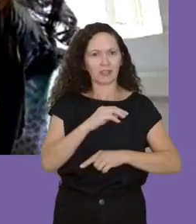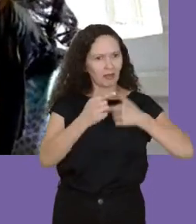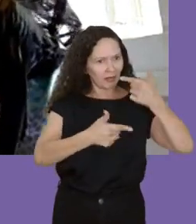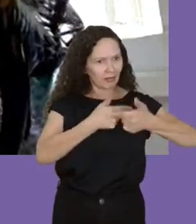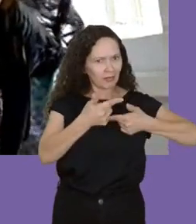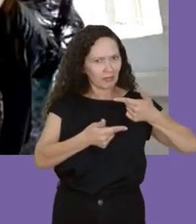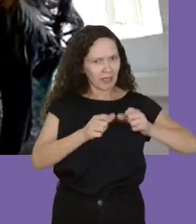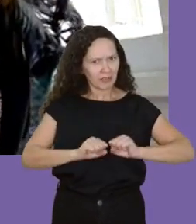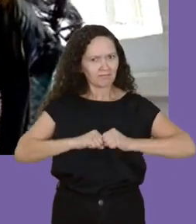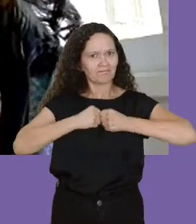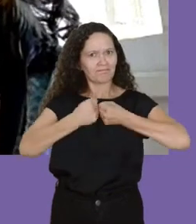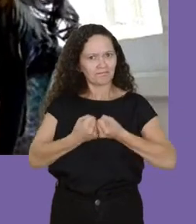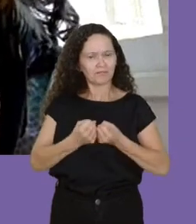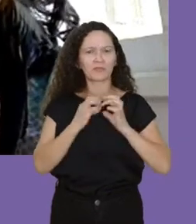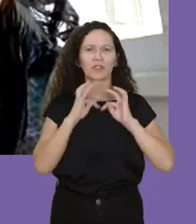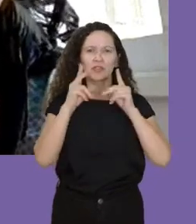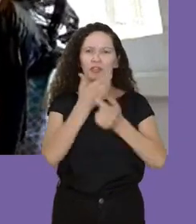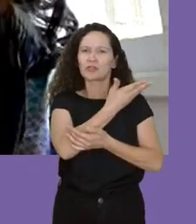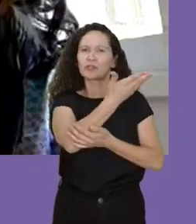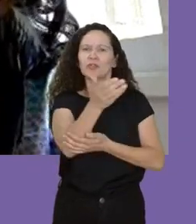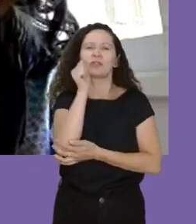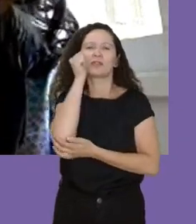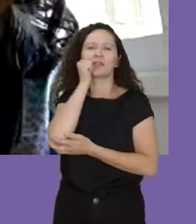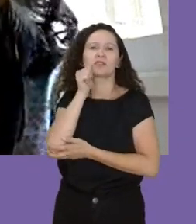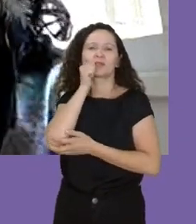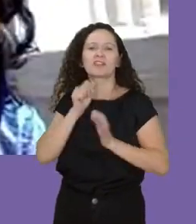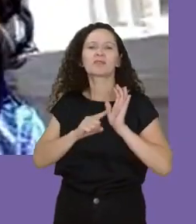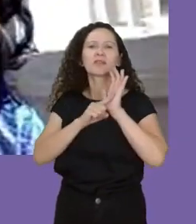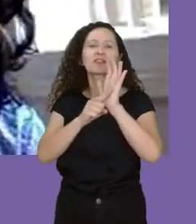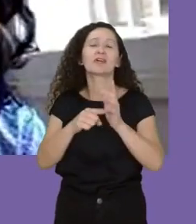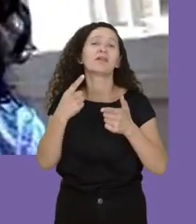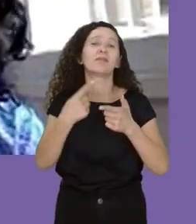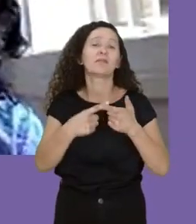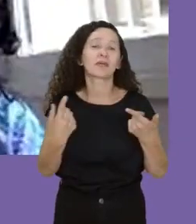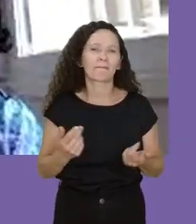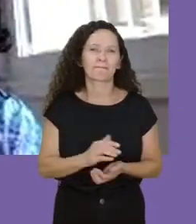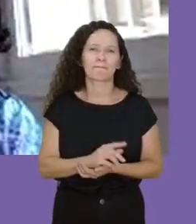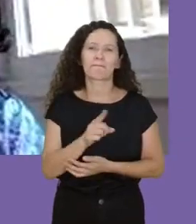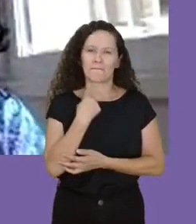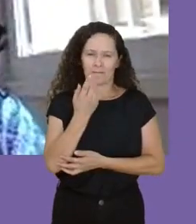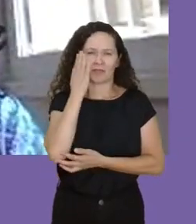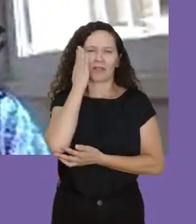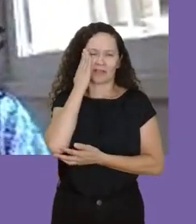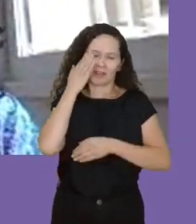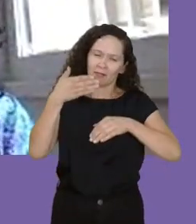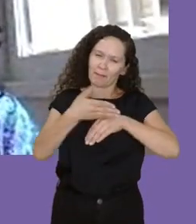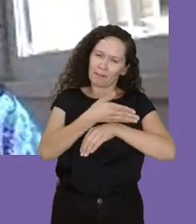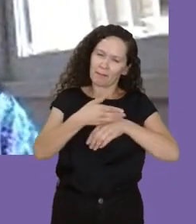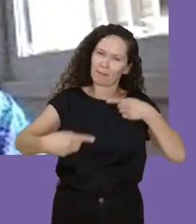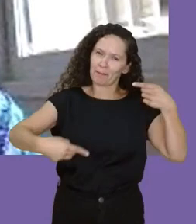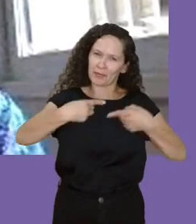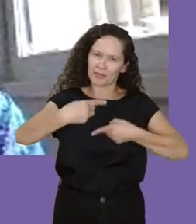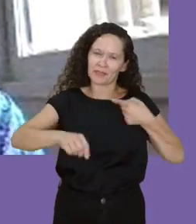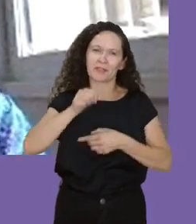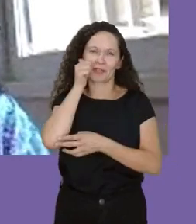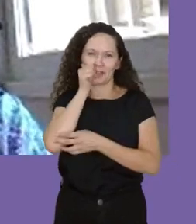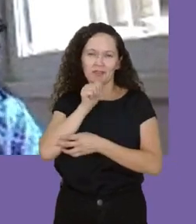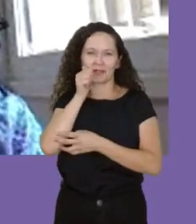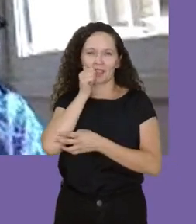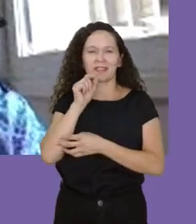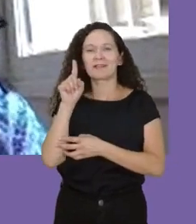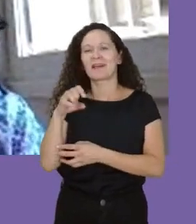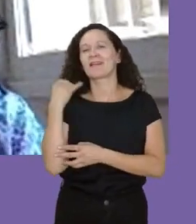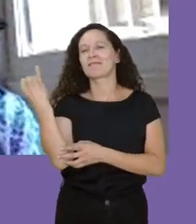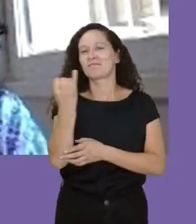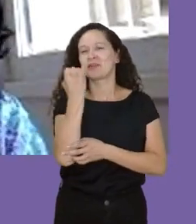essa defesa de todas as mulheres, né, afinal? Que a gente sabe que a participação política das mulheres é